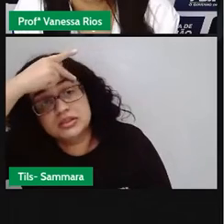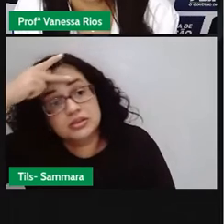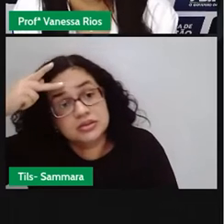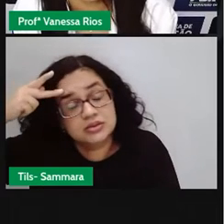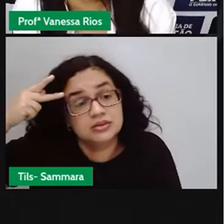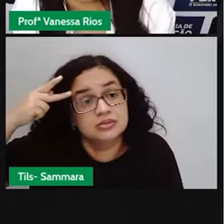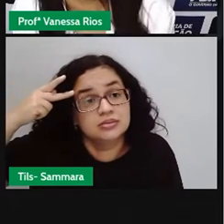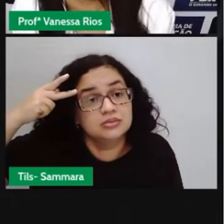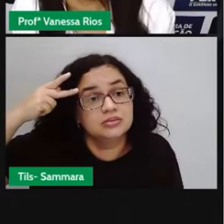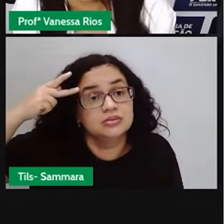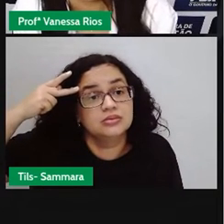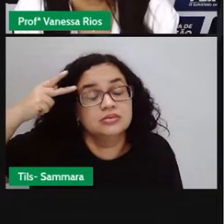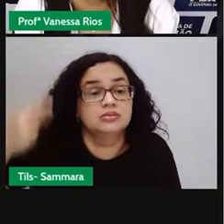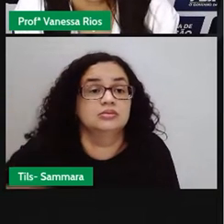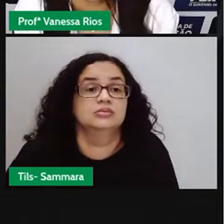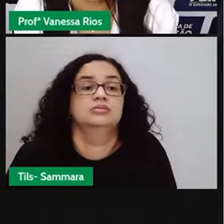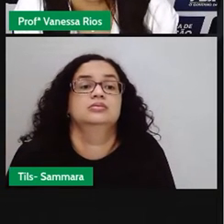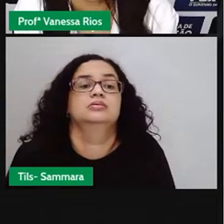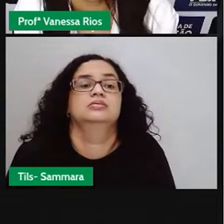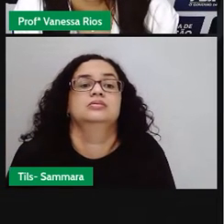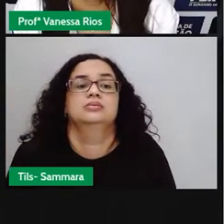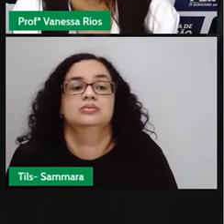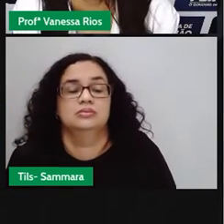que são determinadas, né,